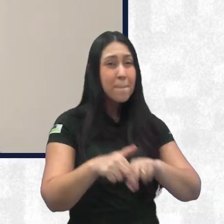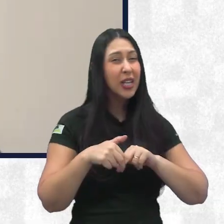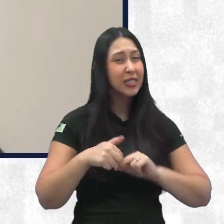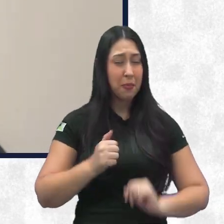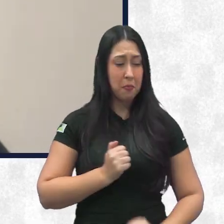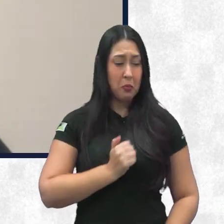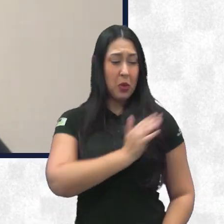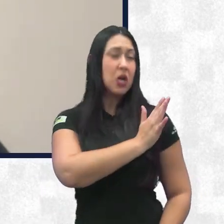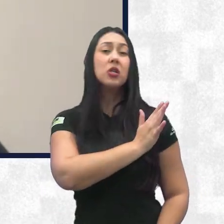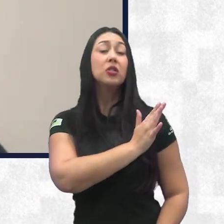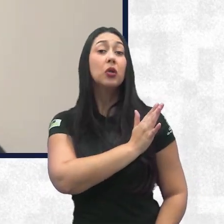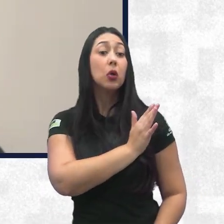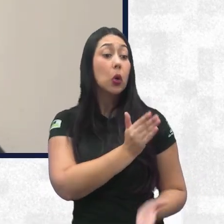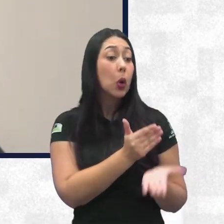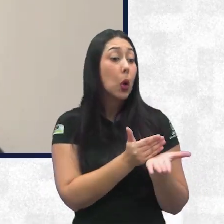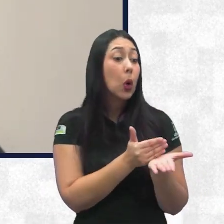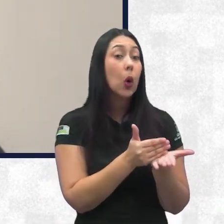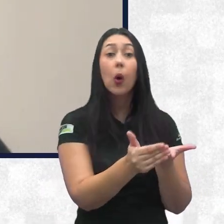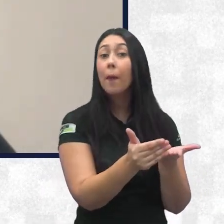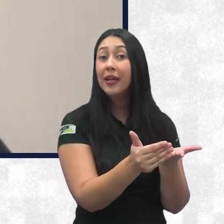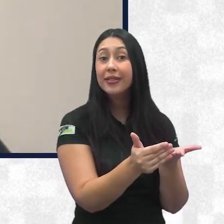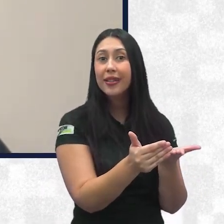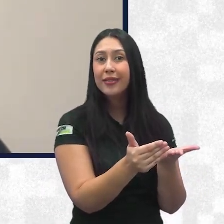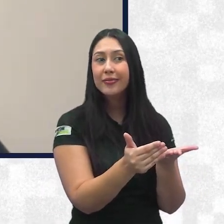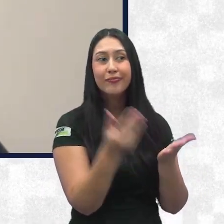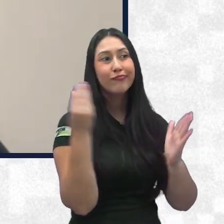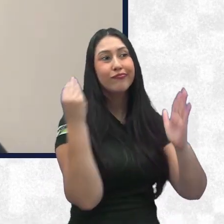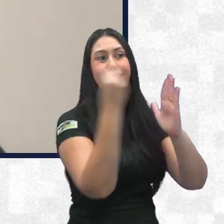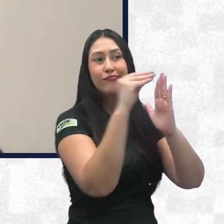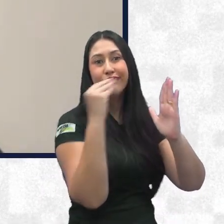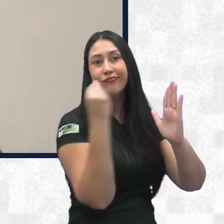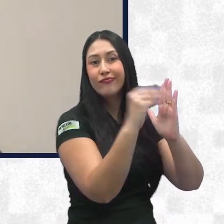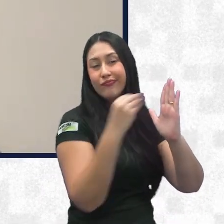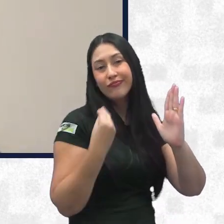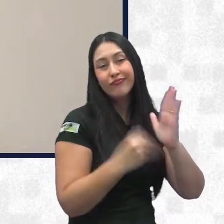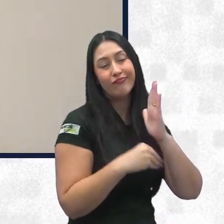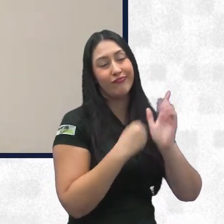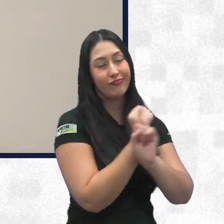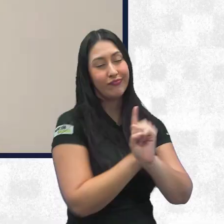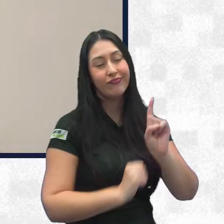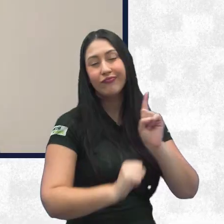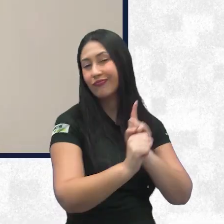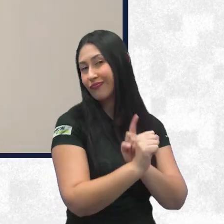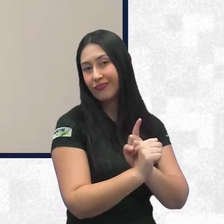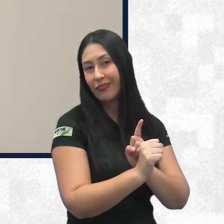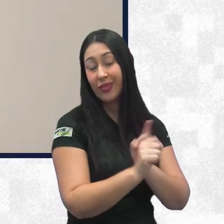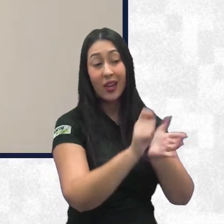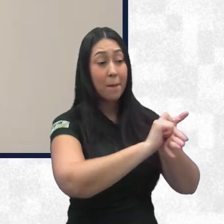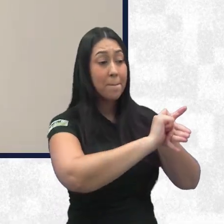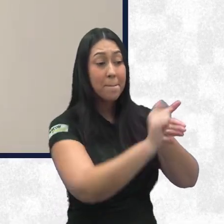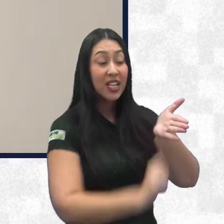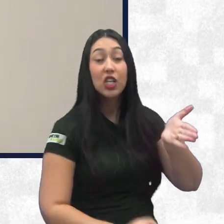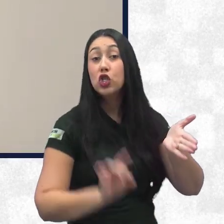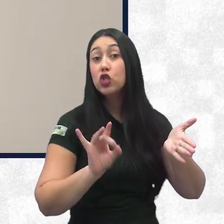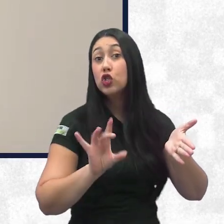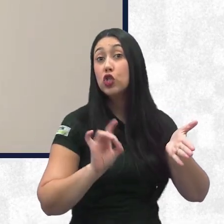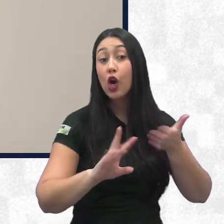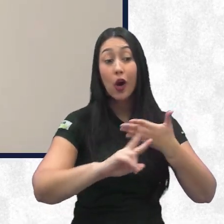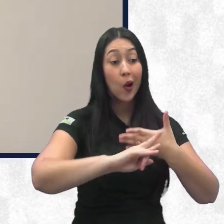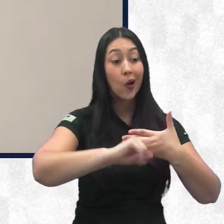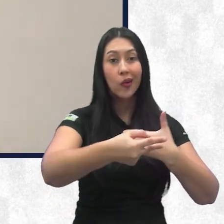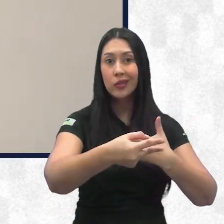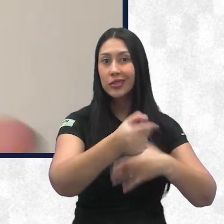Então, essa discriminação, ela vem do que a gente tem na realidade na nossa sociedade. O algoritmo é